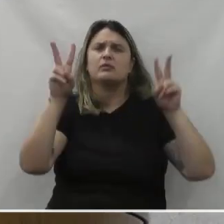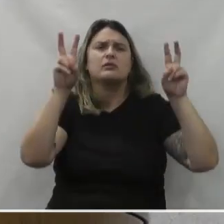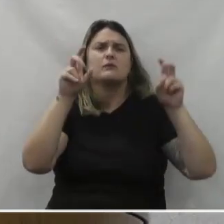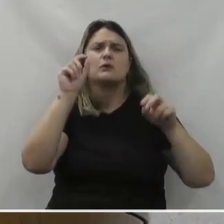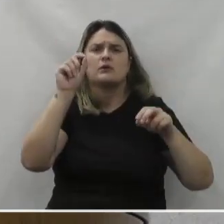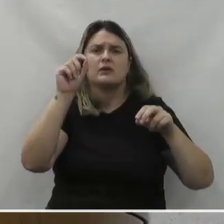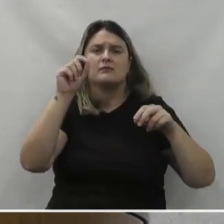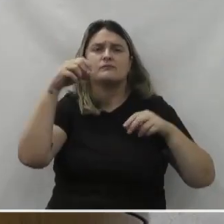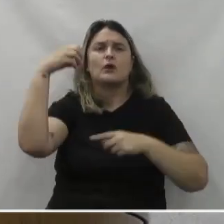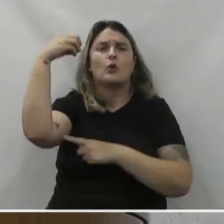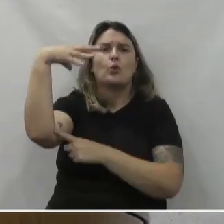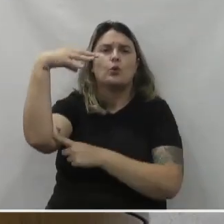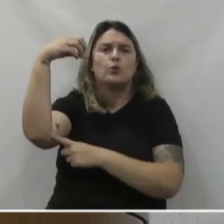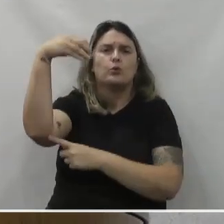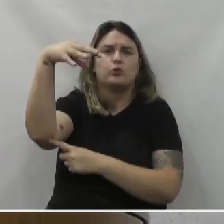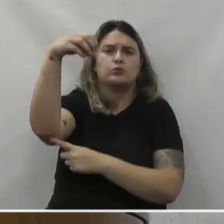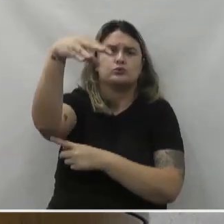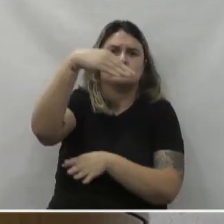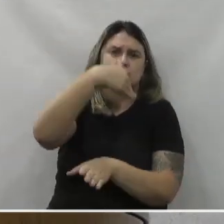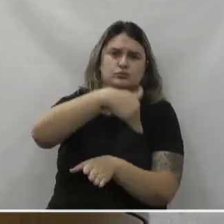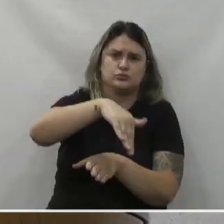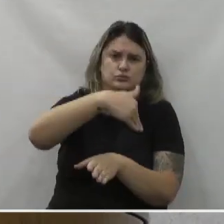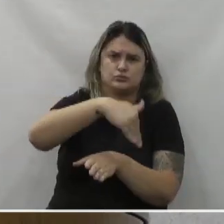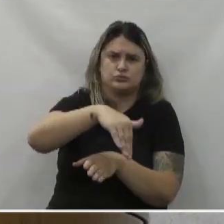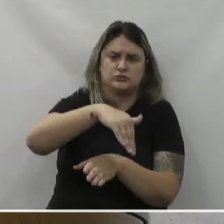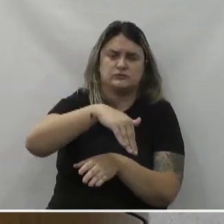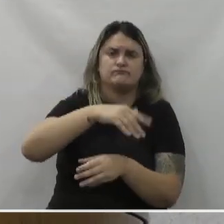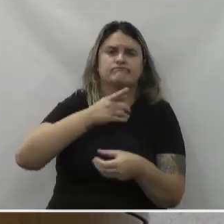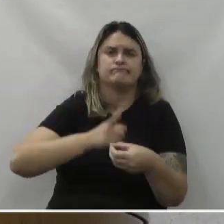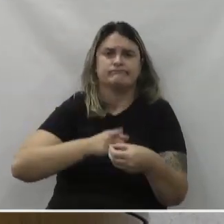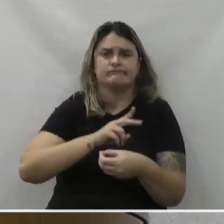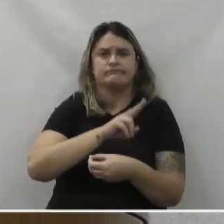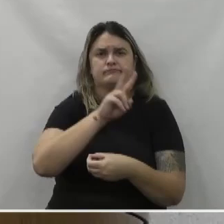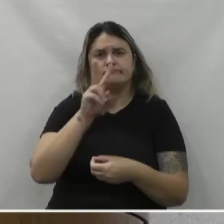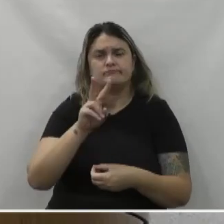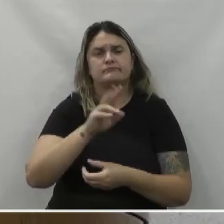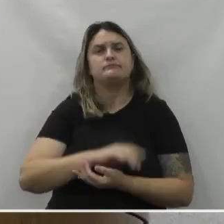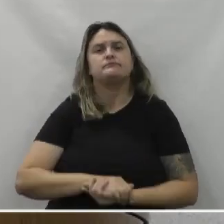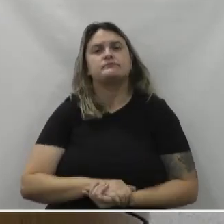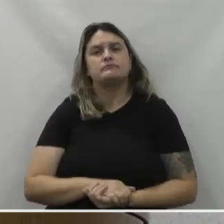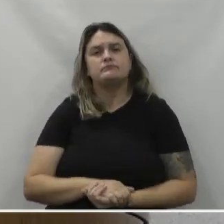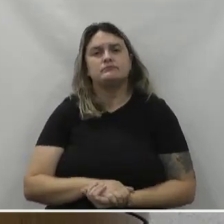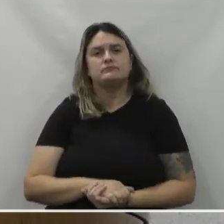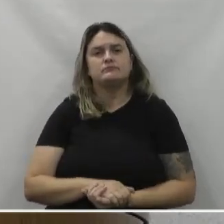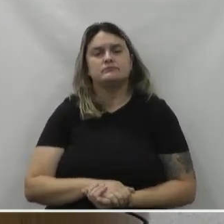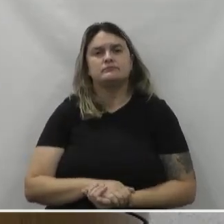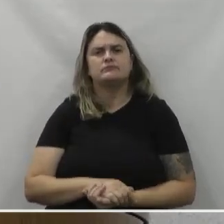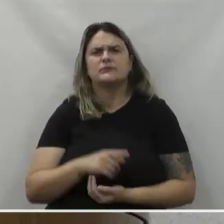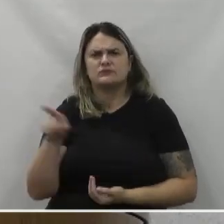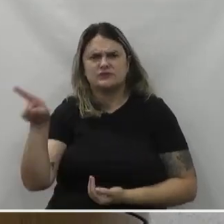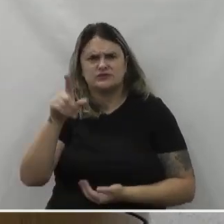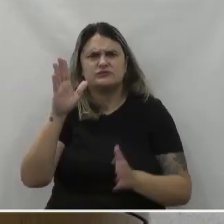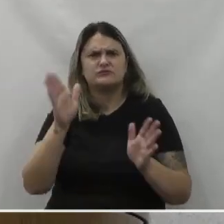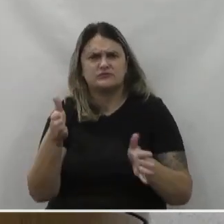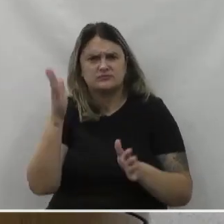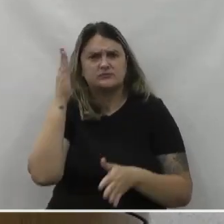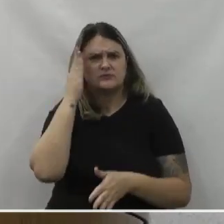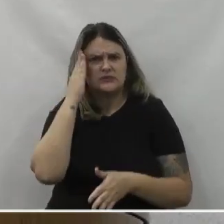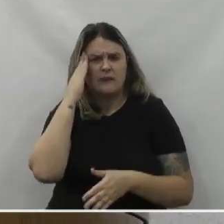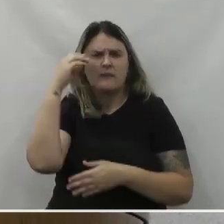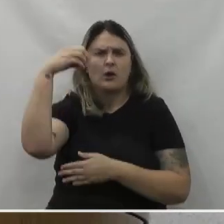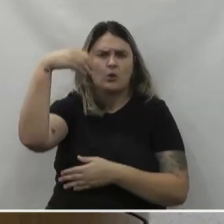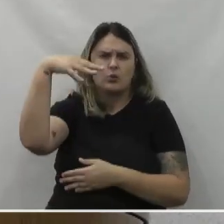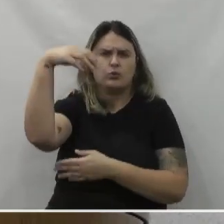à iluminação pública do município de União da Vitória. Todos sabemos que a